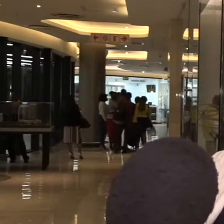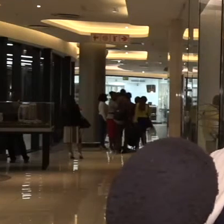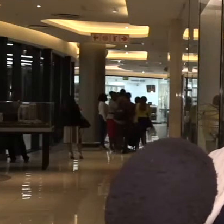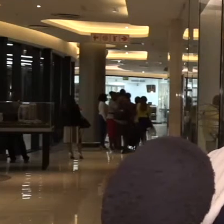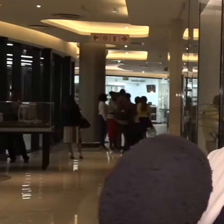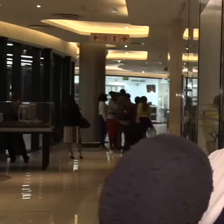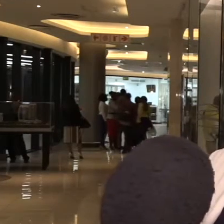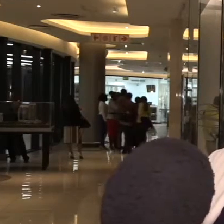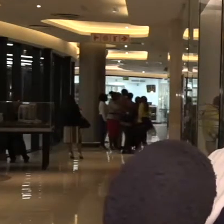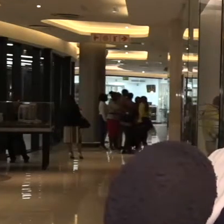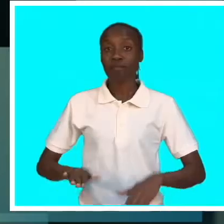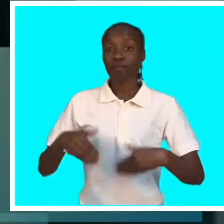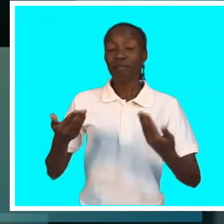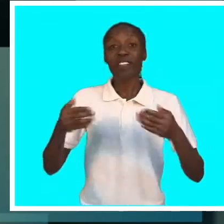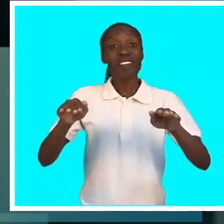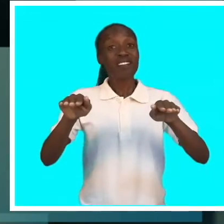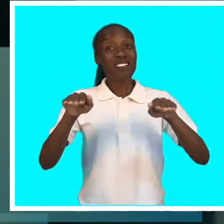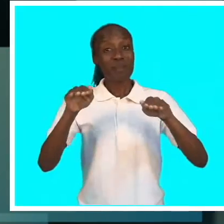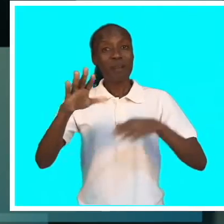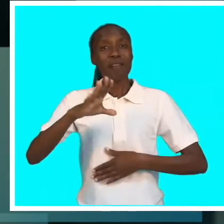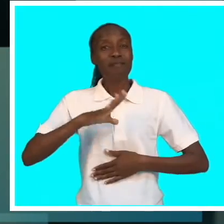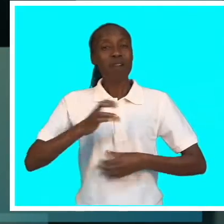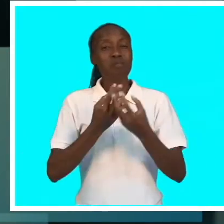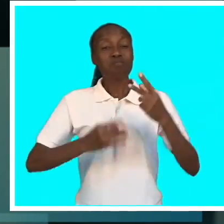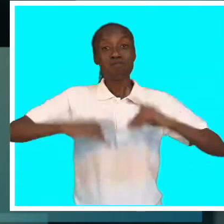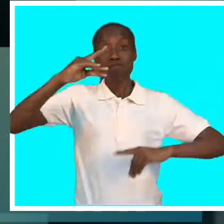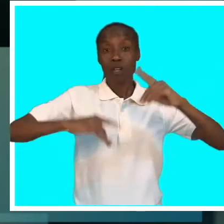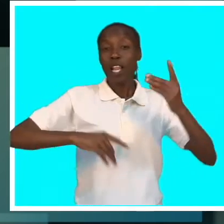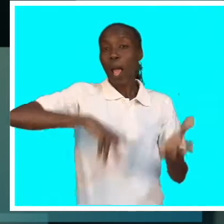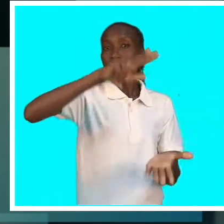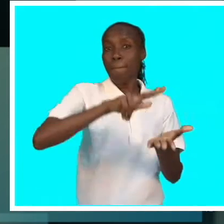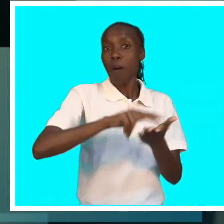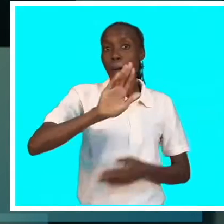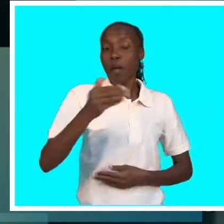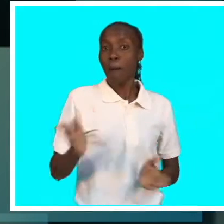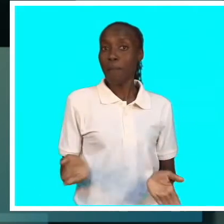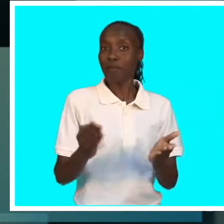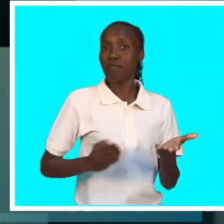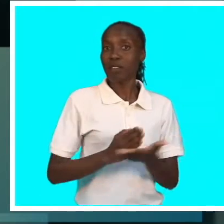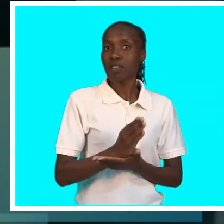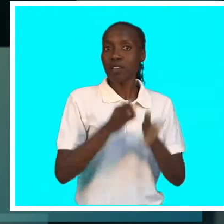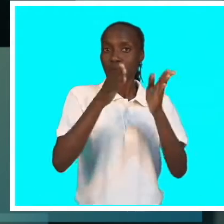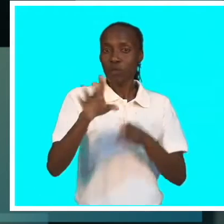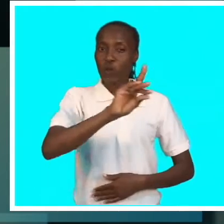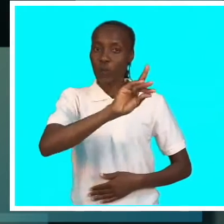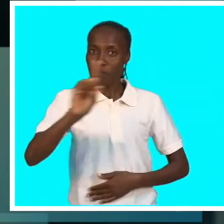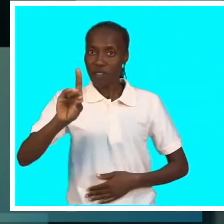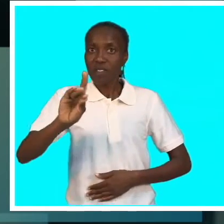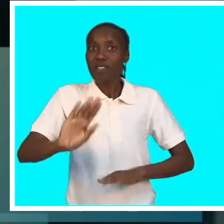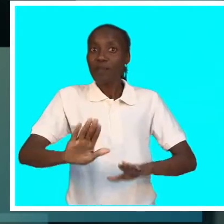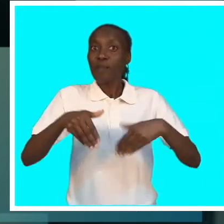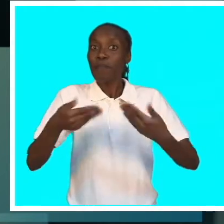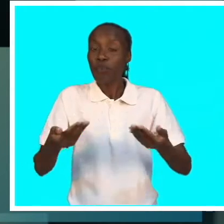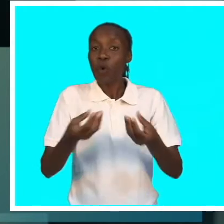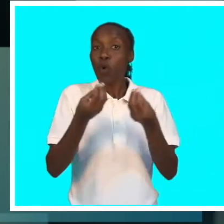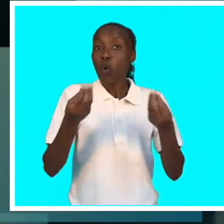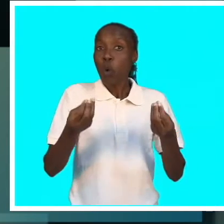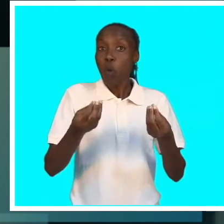política aprovada para promover os direitos das pessoas com deficiência,